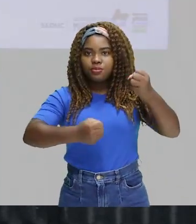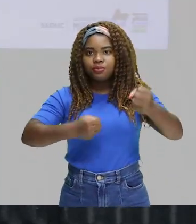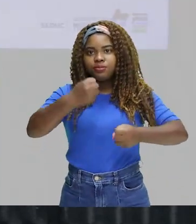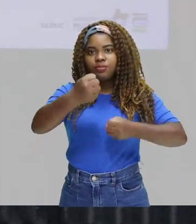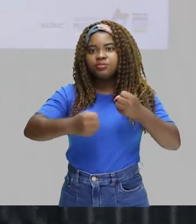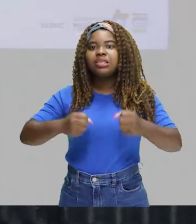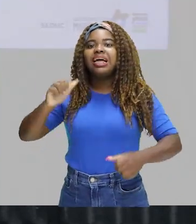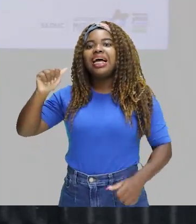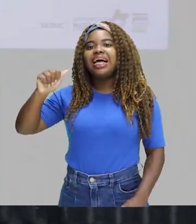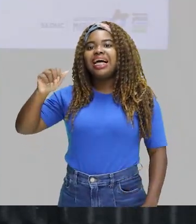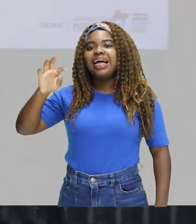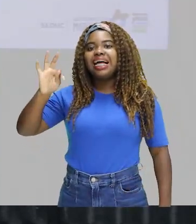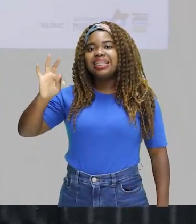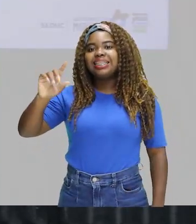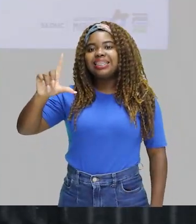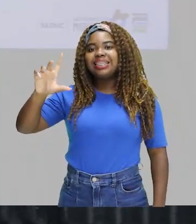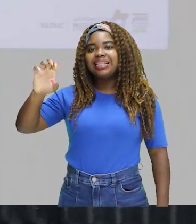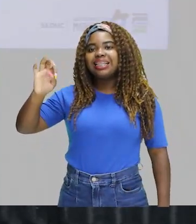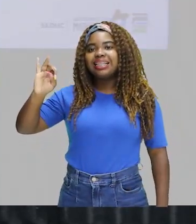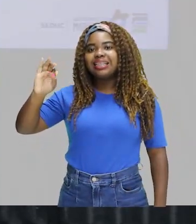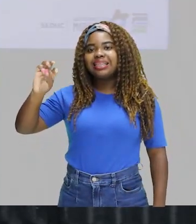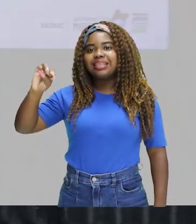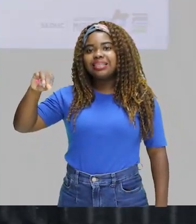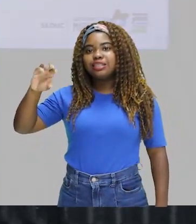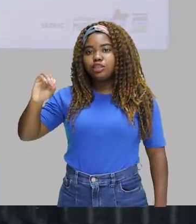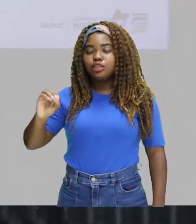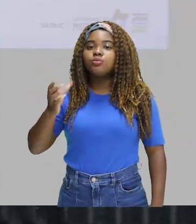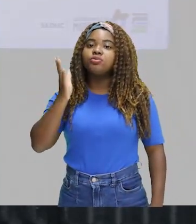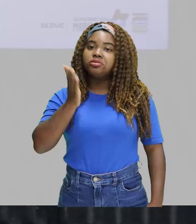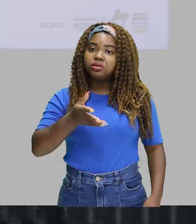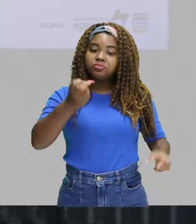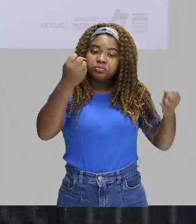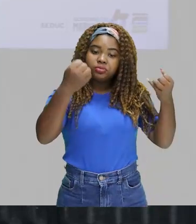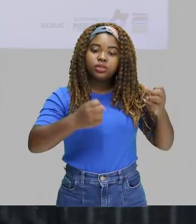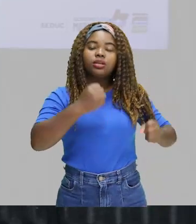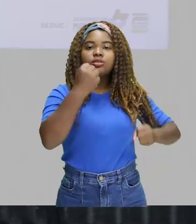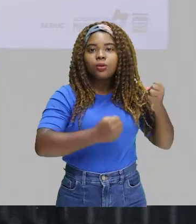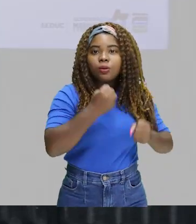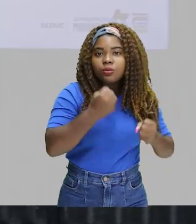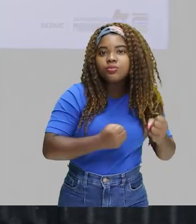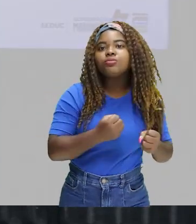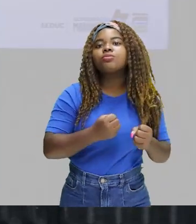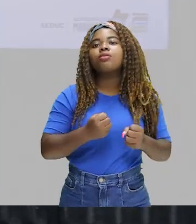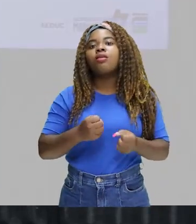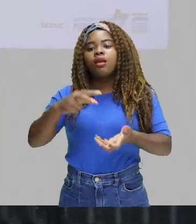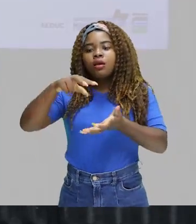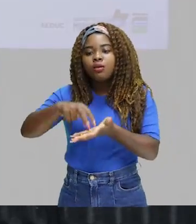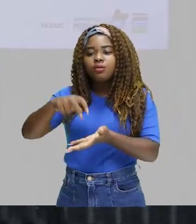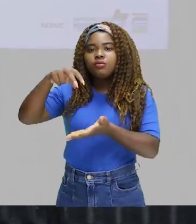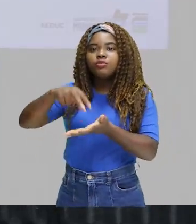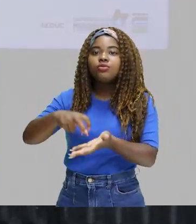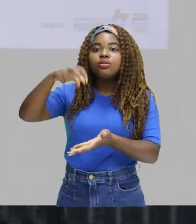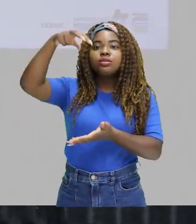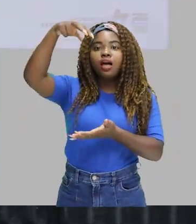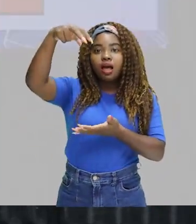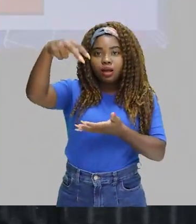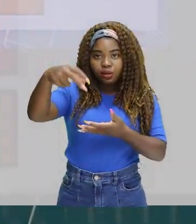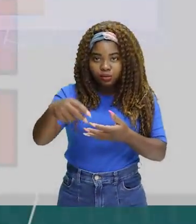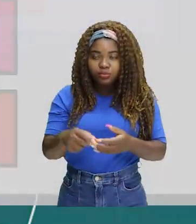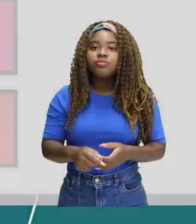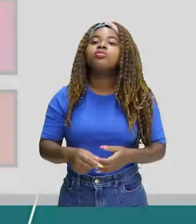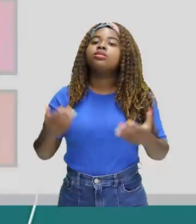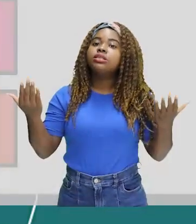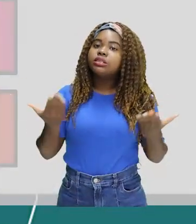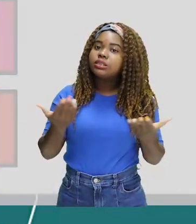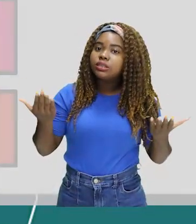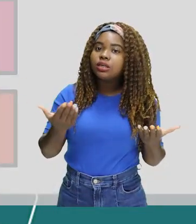já falei das corridas, já falei dos saltos e hoje nós iremos finalizar aqui com uma aulinha de arremessos.